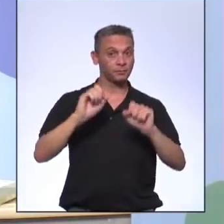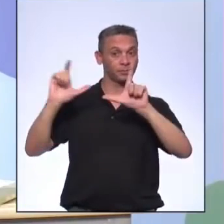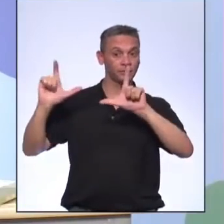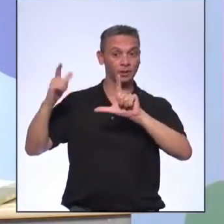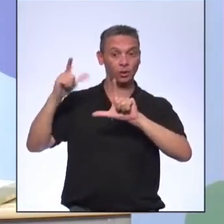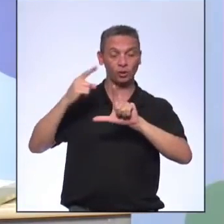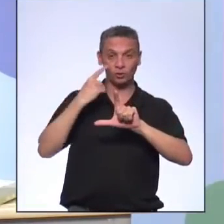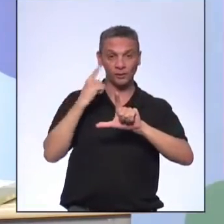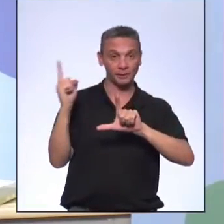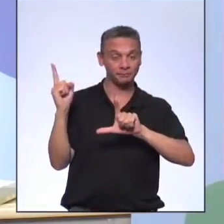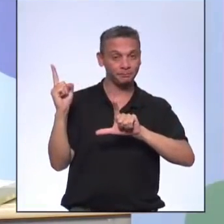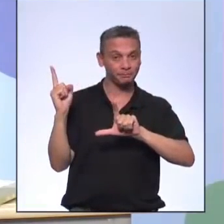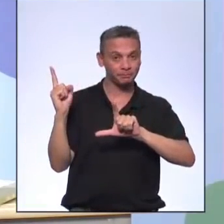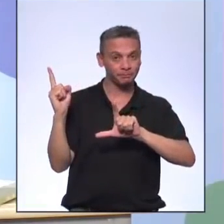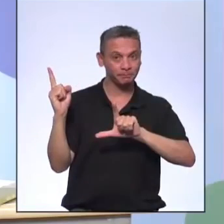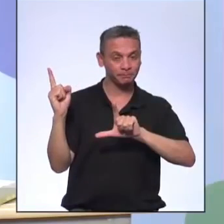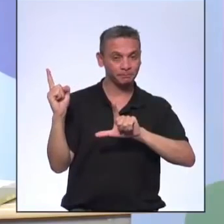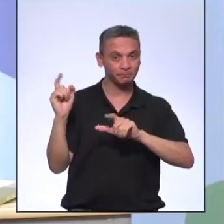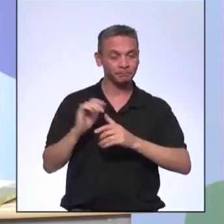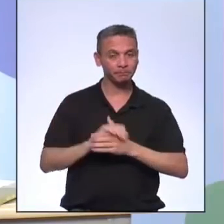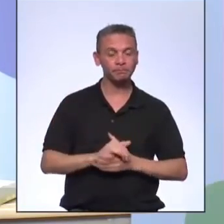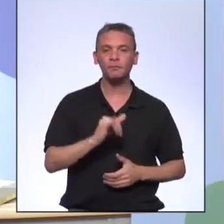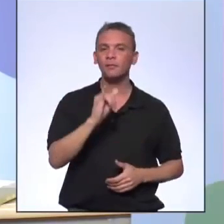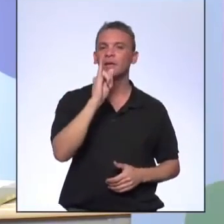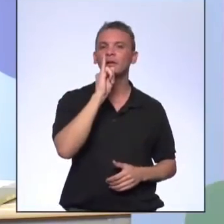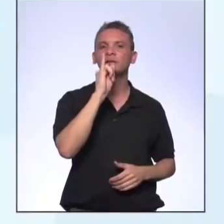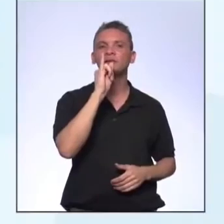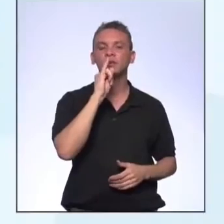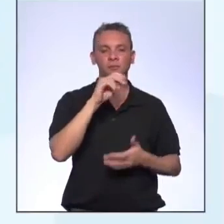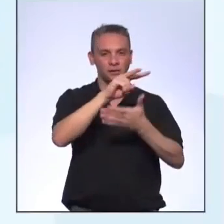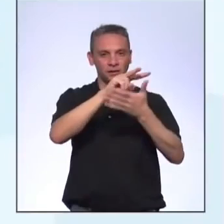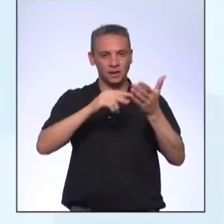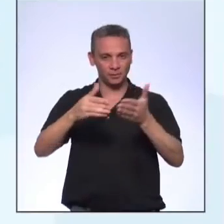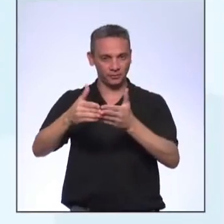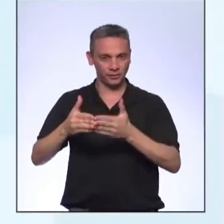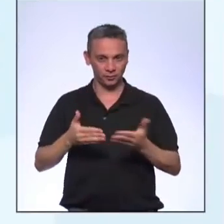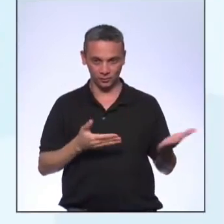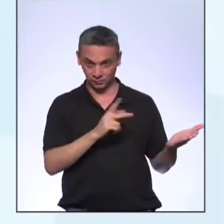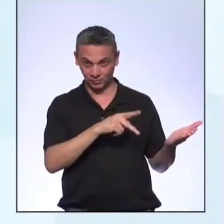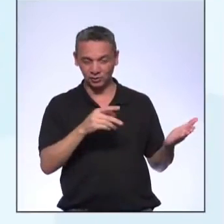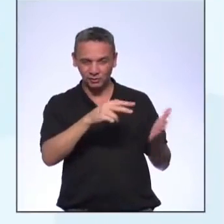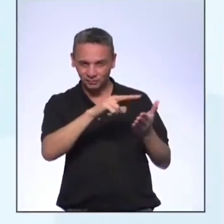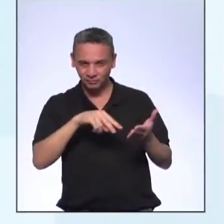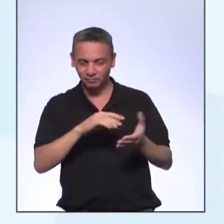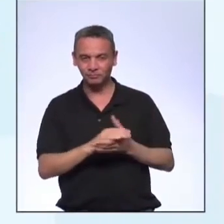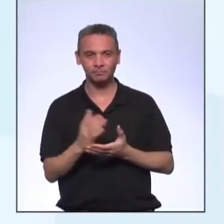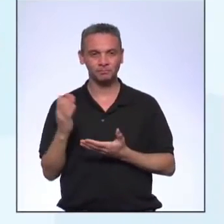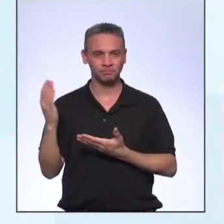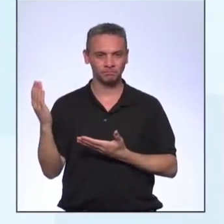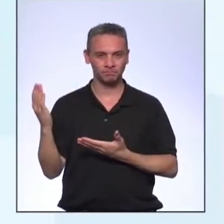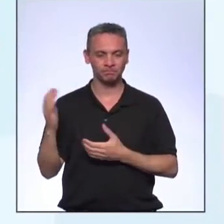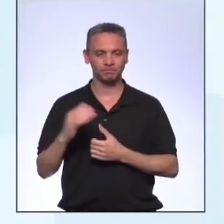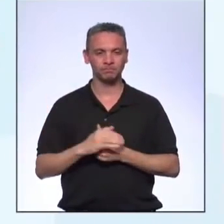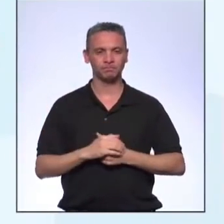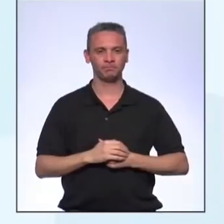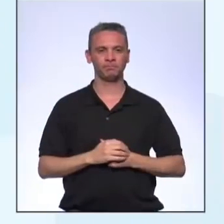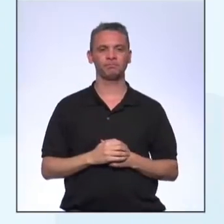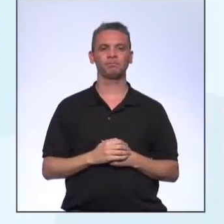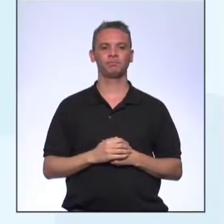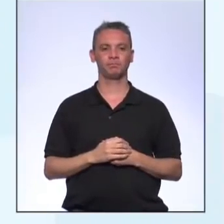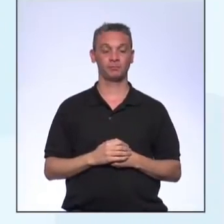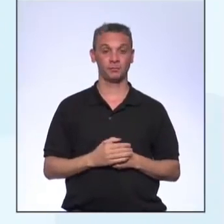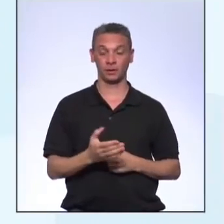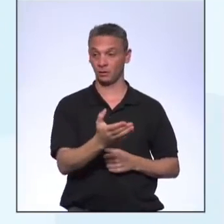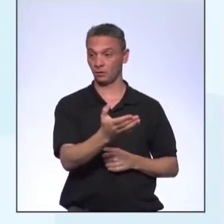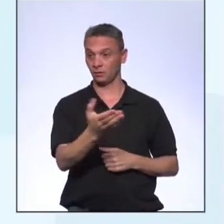aqui. O exemplo. Pode ler, professor, por favor. Sim. Nosso olhar para com